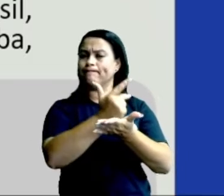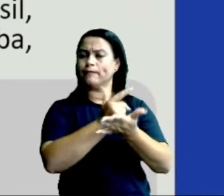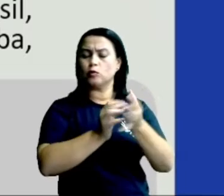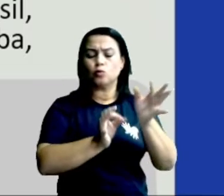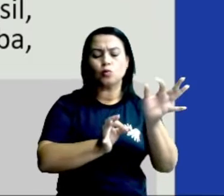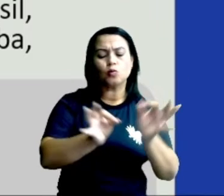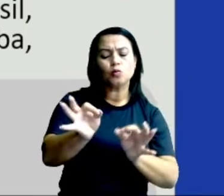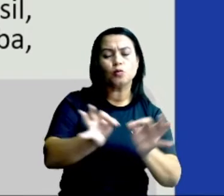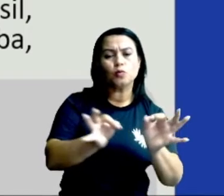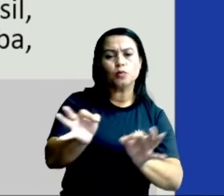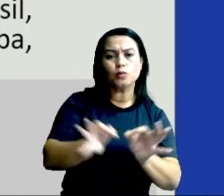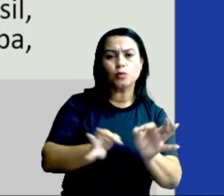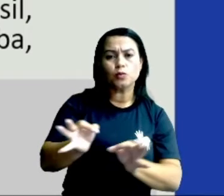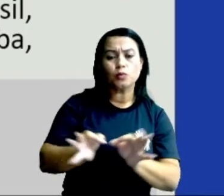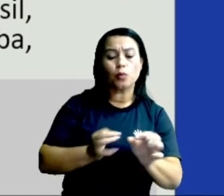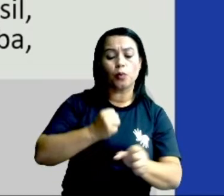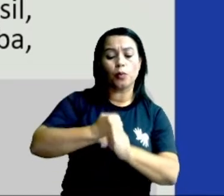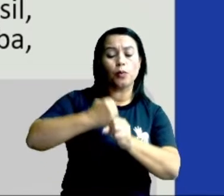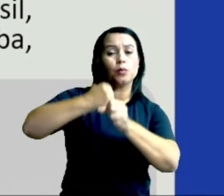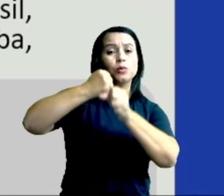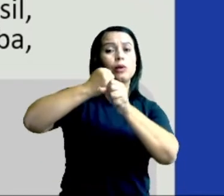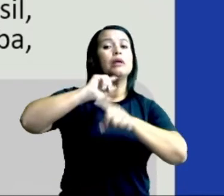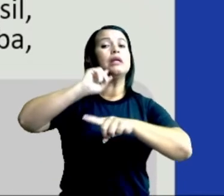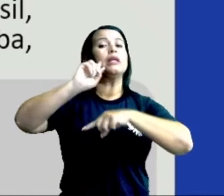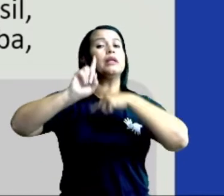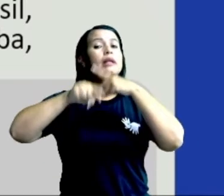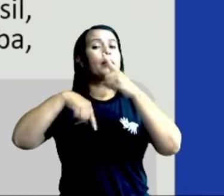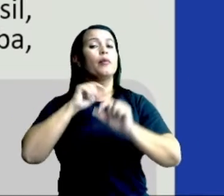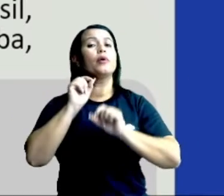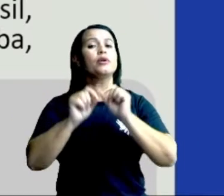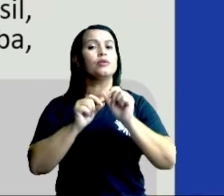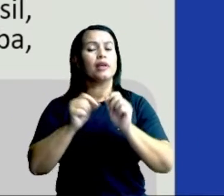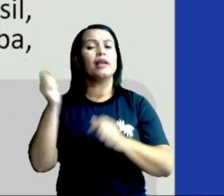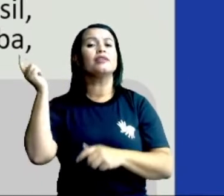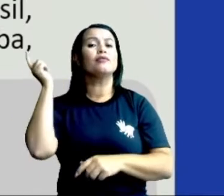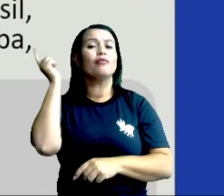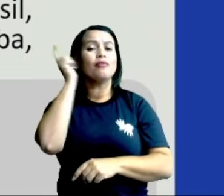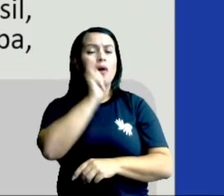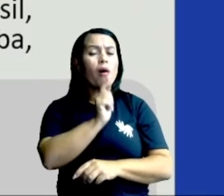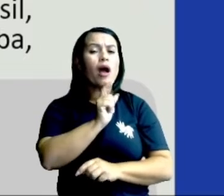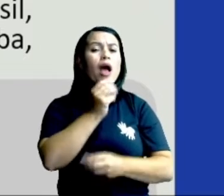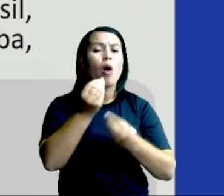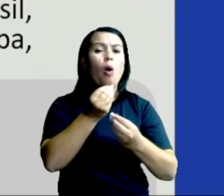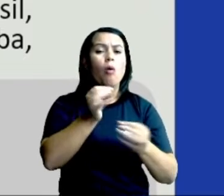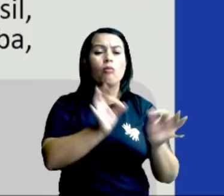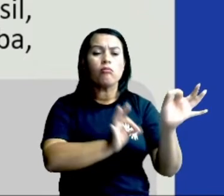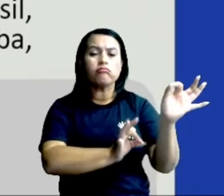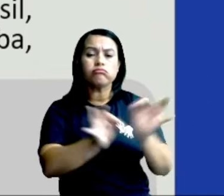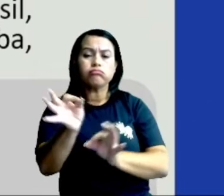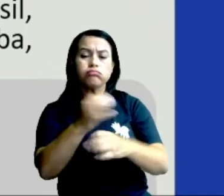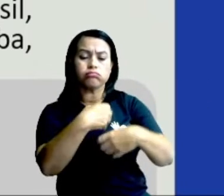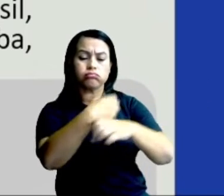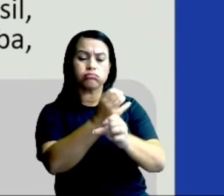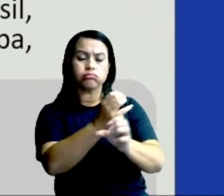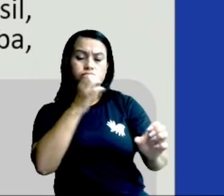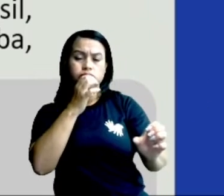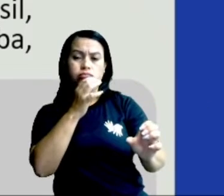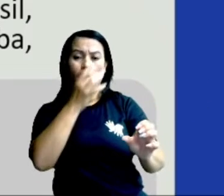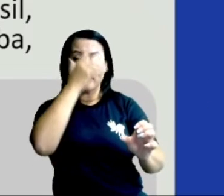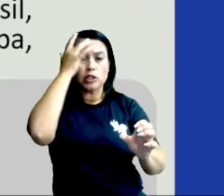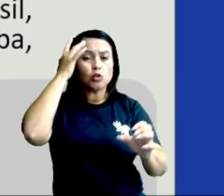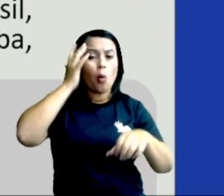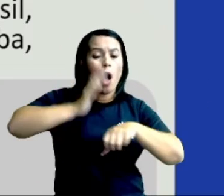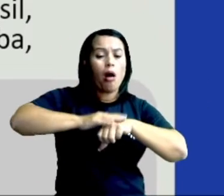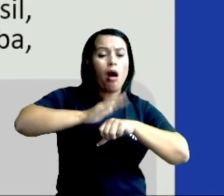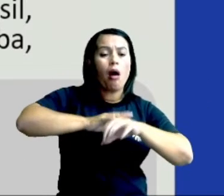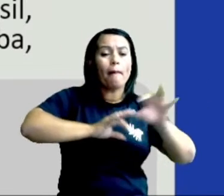têm todo um plano de construção e depois elas vão ganhar forma através de engenheiros, de arquitetos e